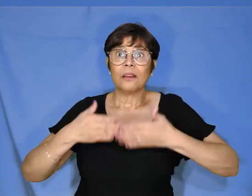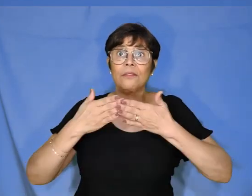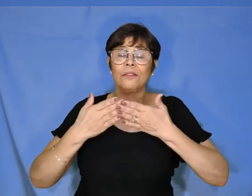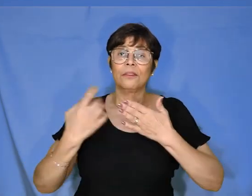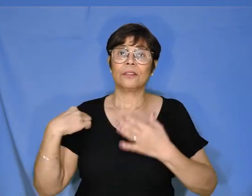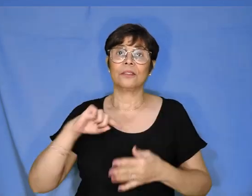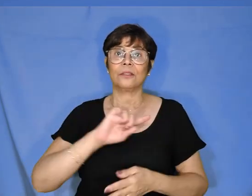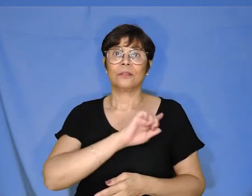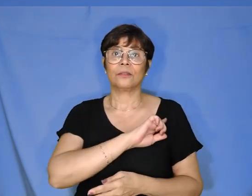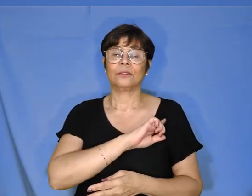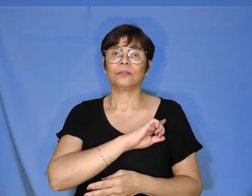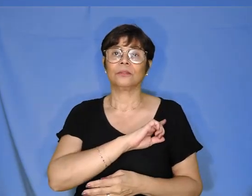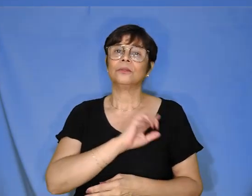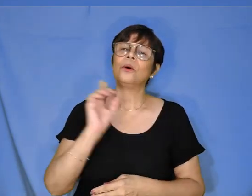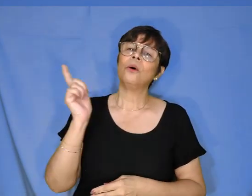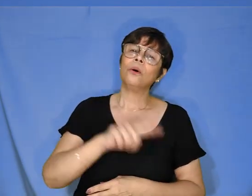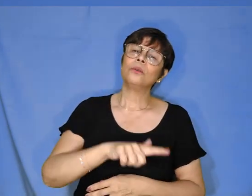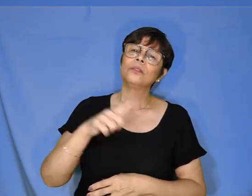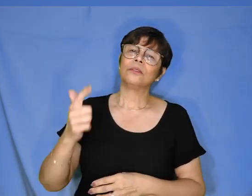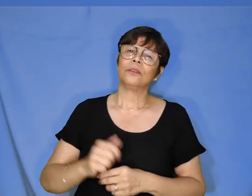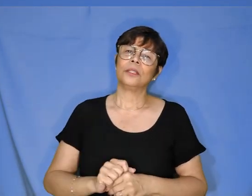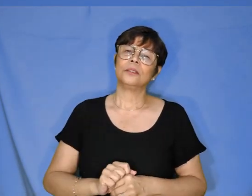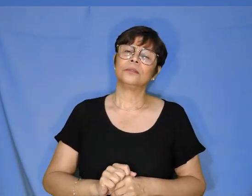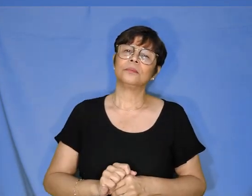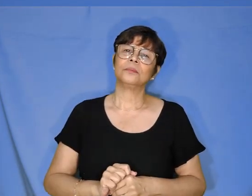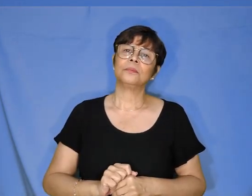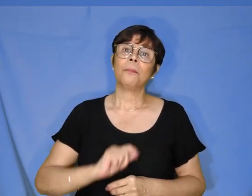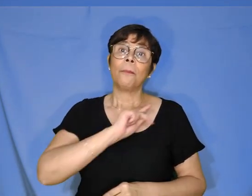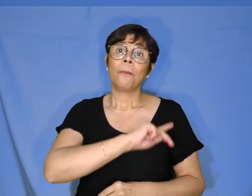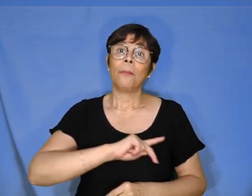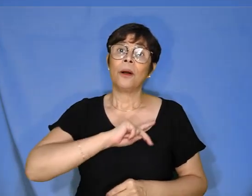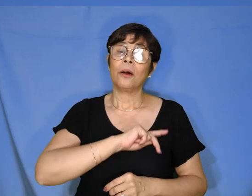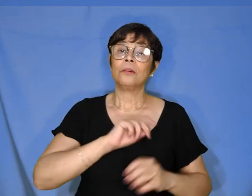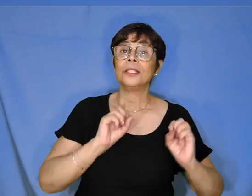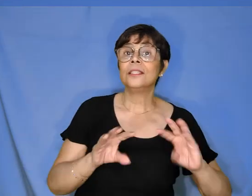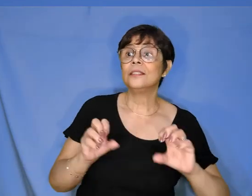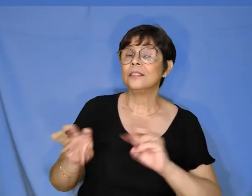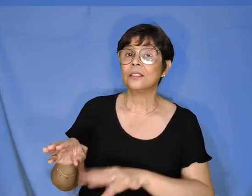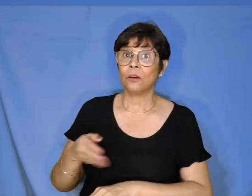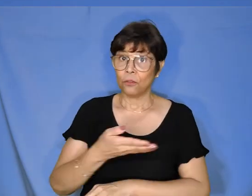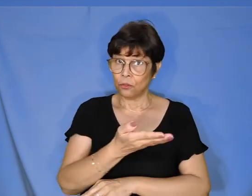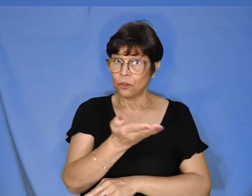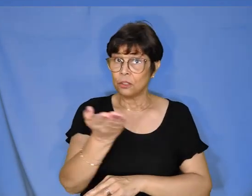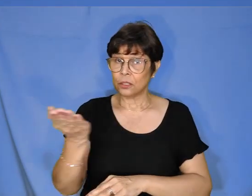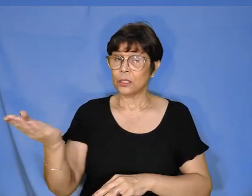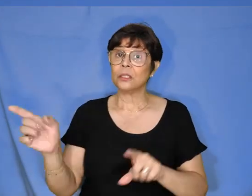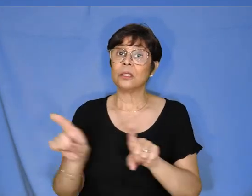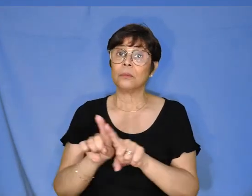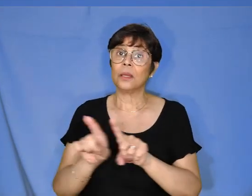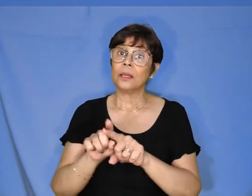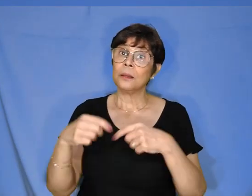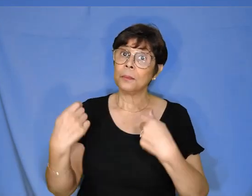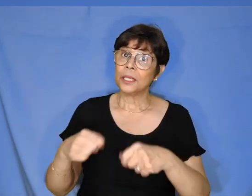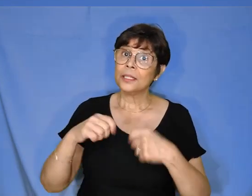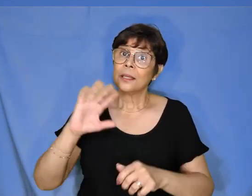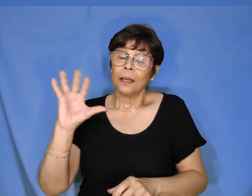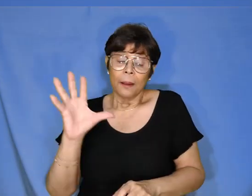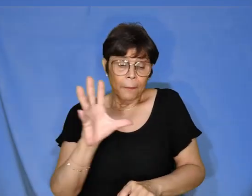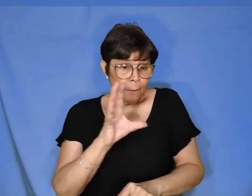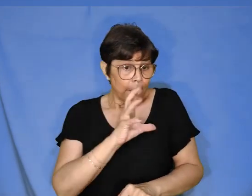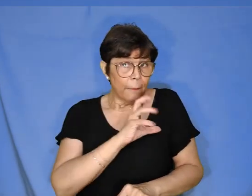aqui no versículo 21 dizendo: sujeitando-vos uns aos outros no temor de